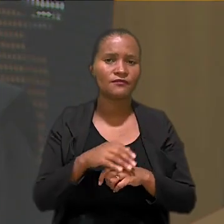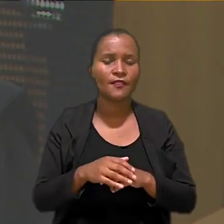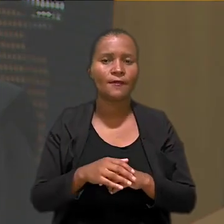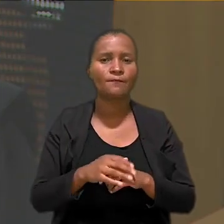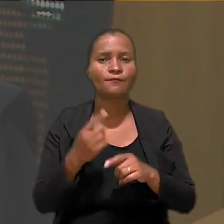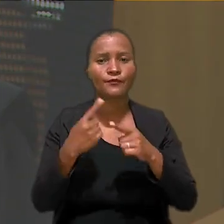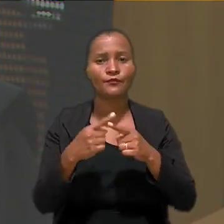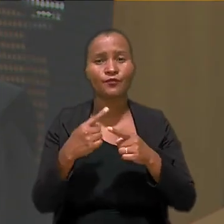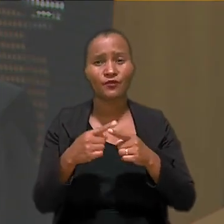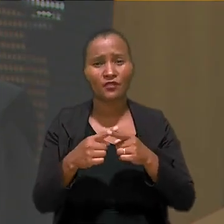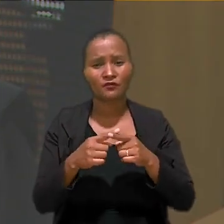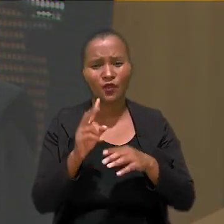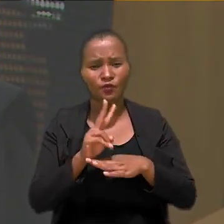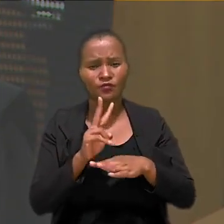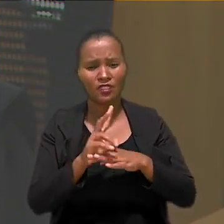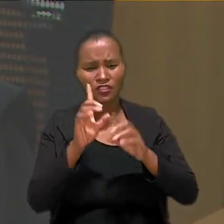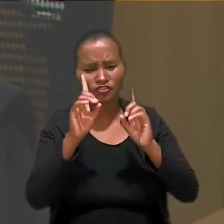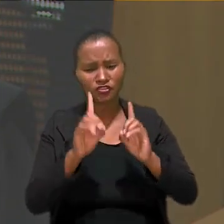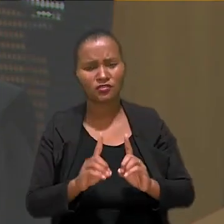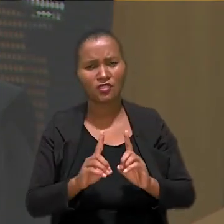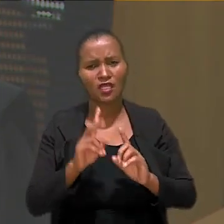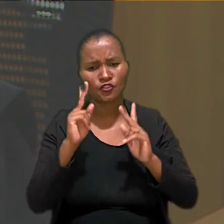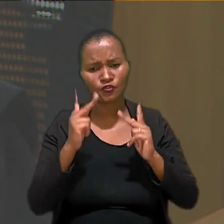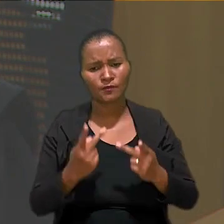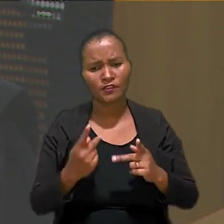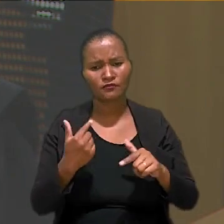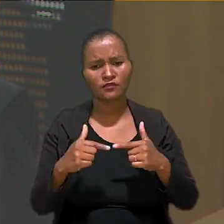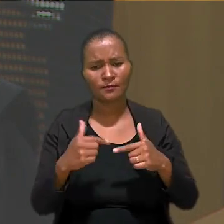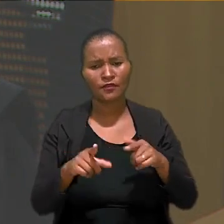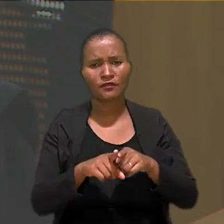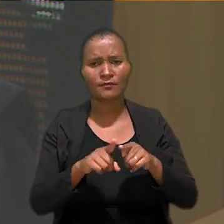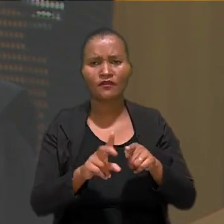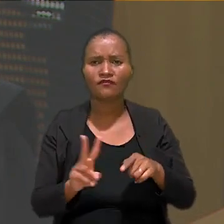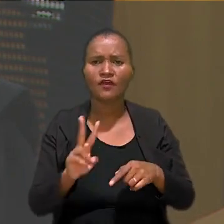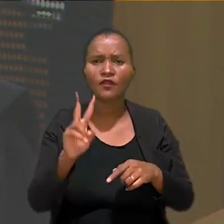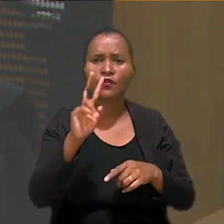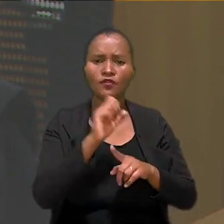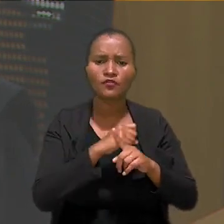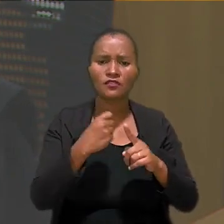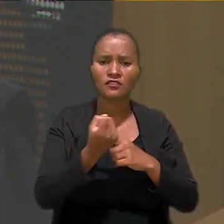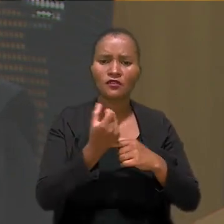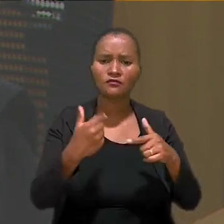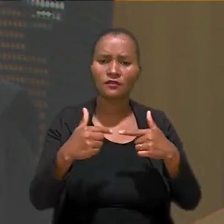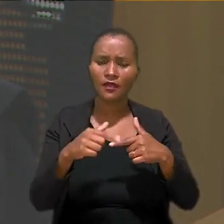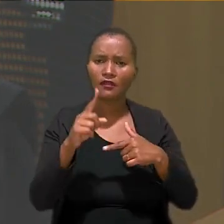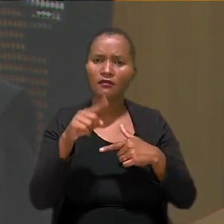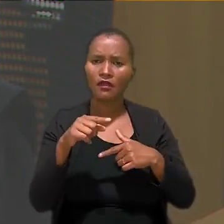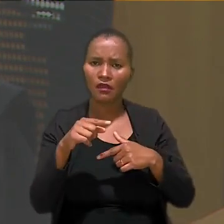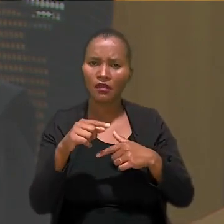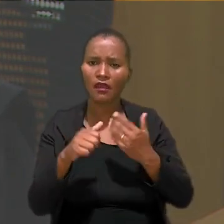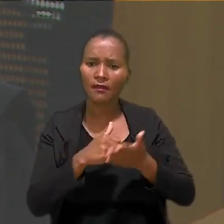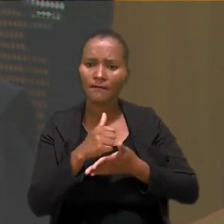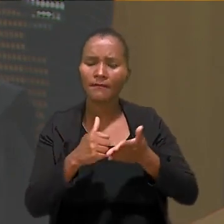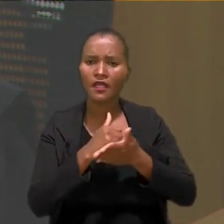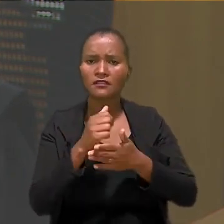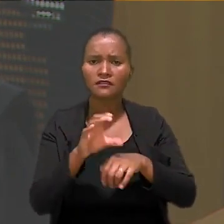Isso porque a preservação da dignidade humana do trabalhador e o valor social do trabalho são fundamentos da